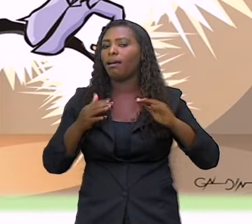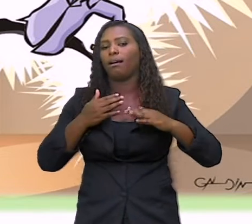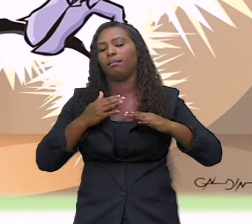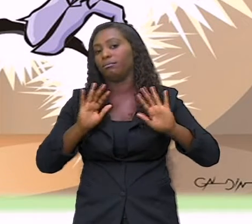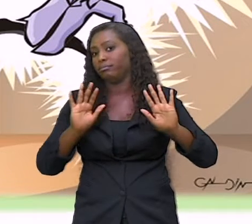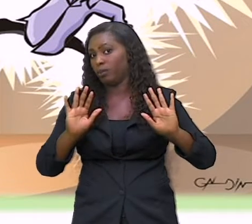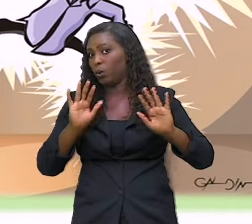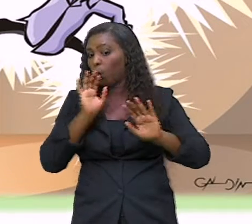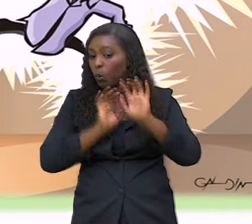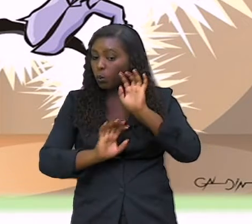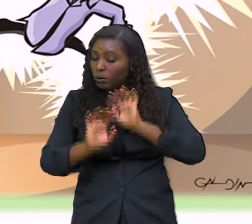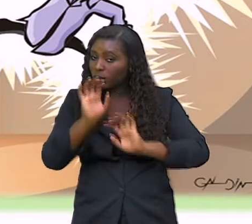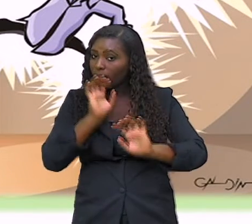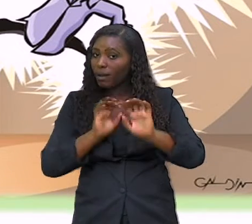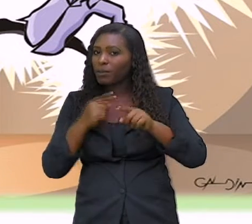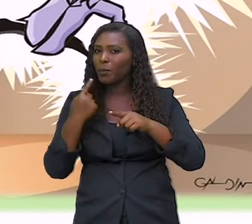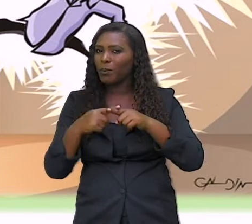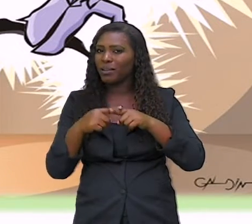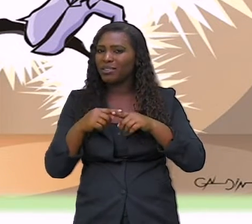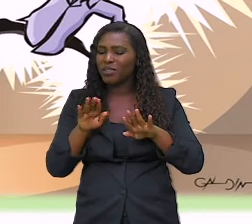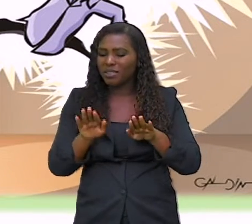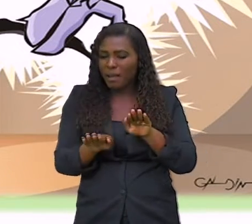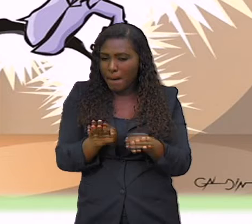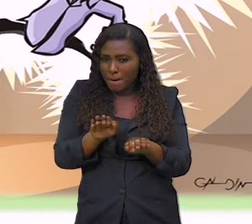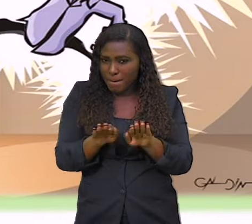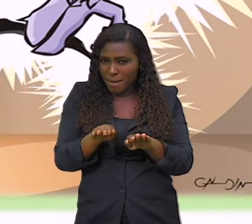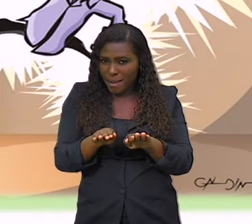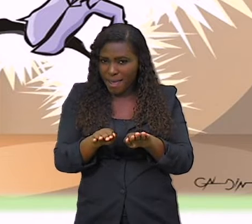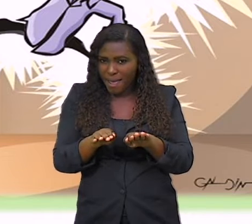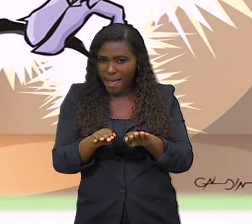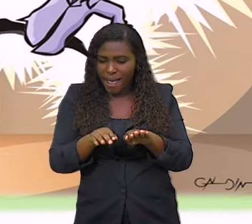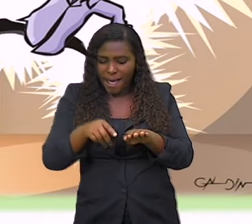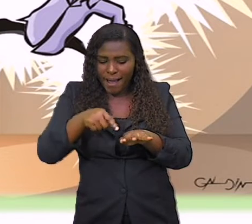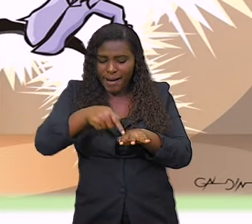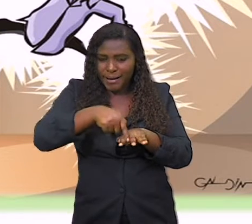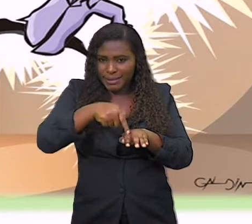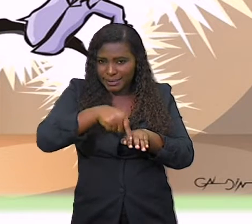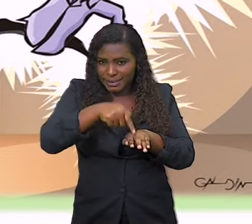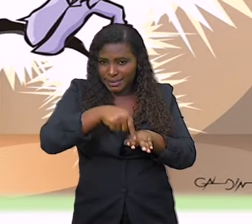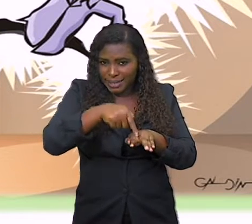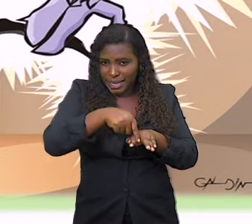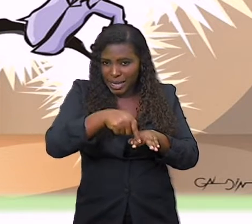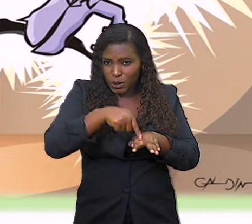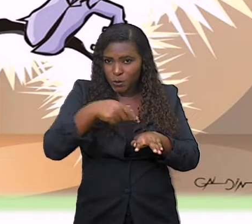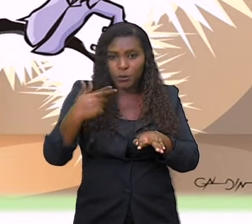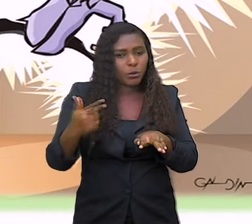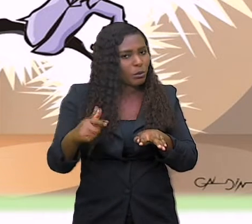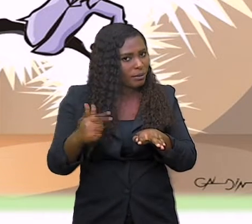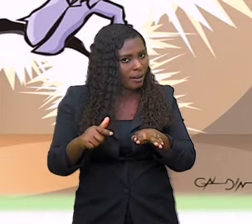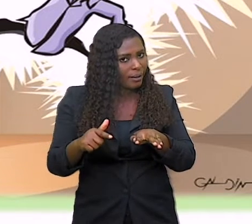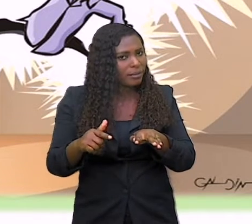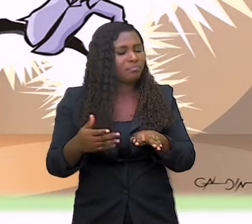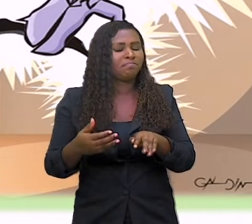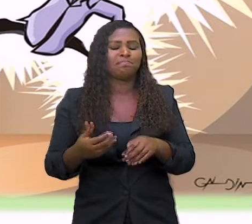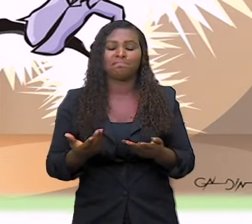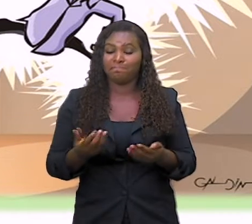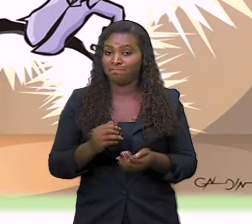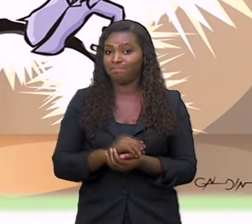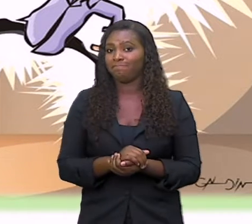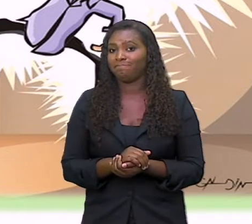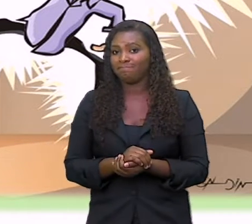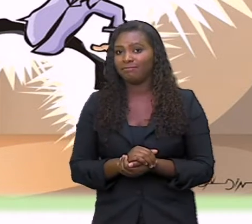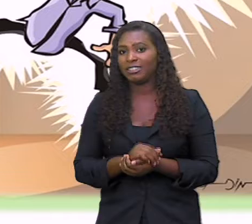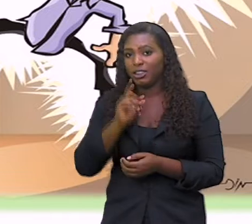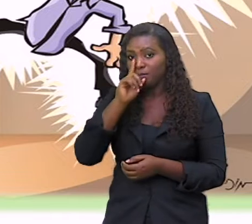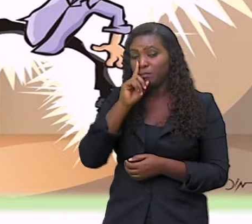elétrico, pois a corrente elétrica atravessa o nosso corpo e vai em direção ao solo. Os sapatos, como